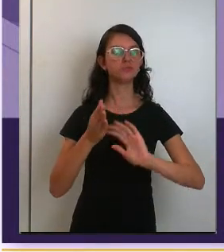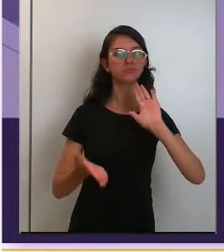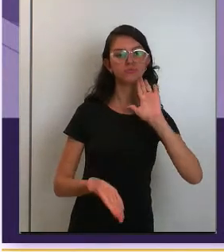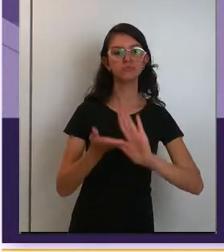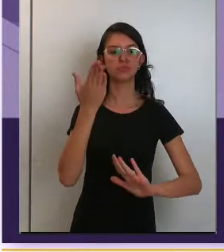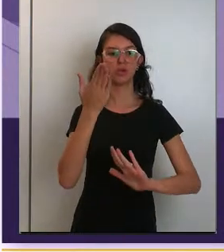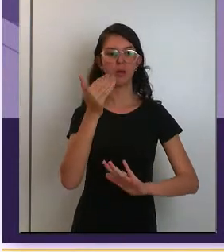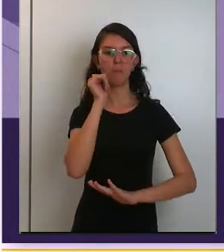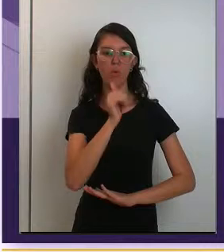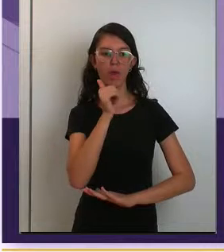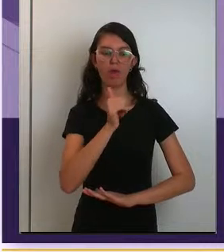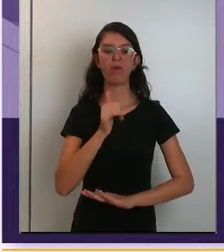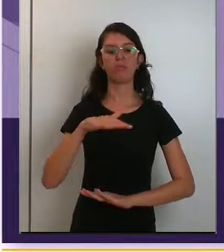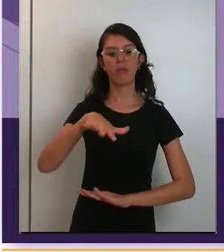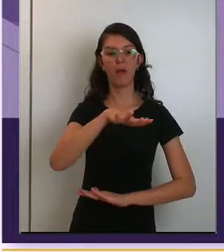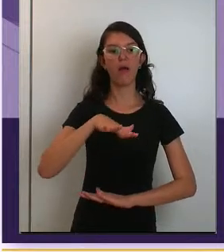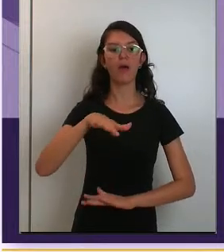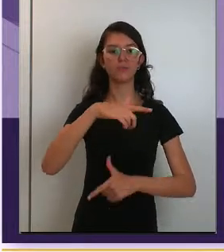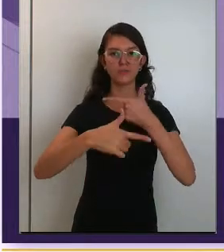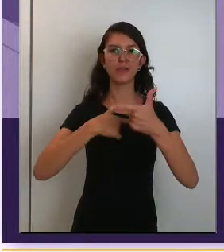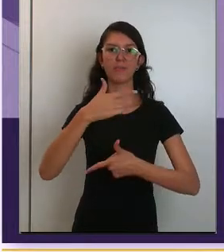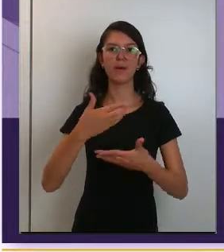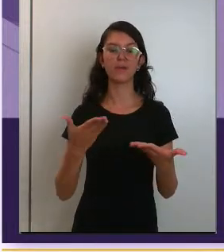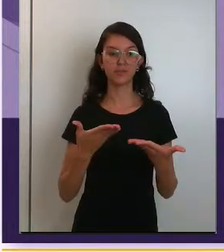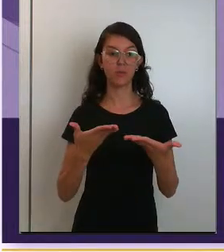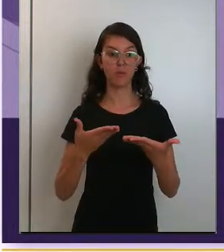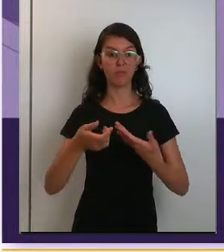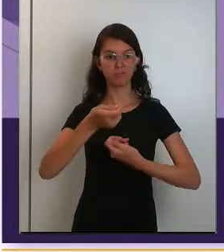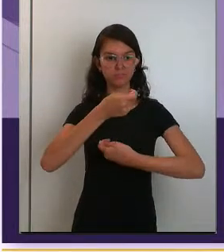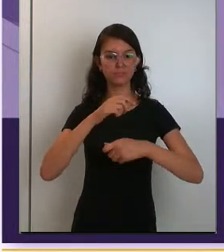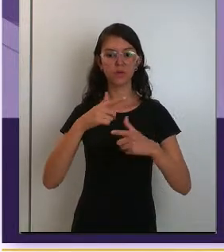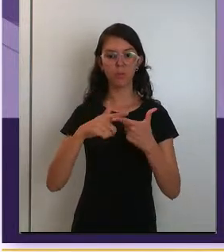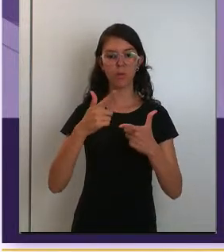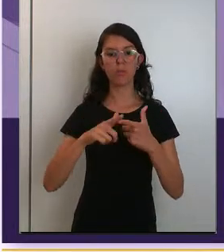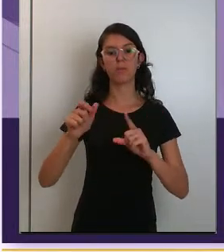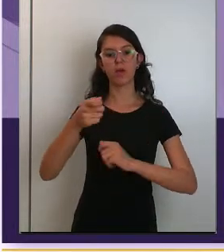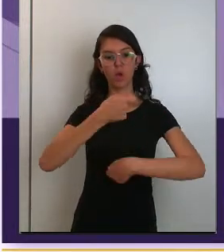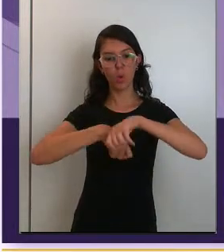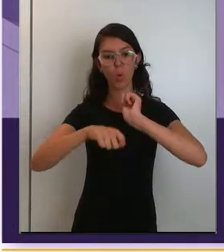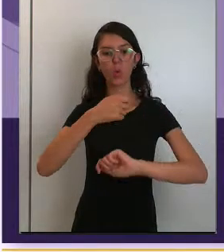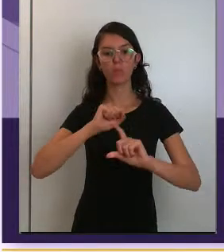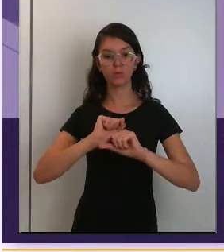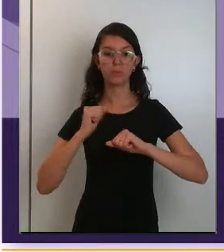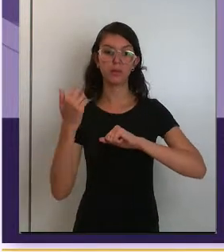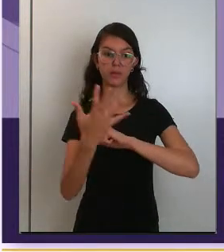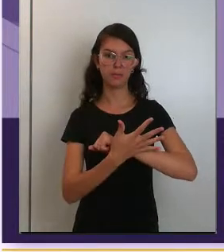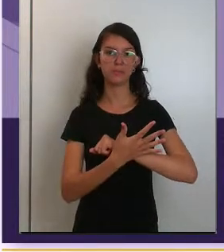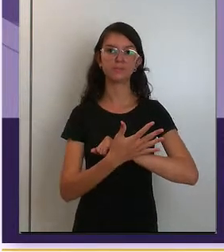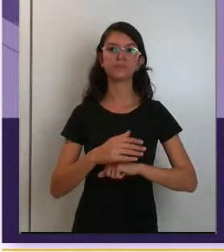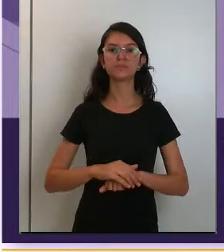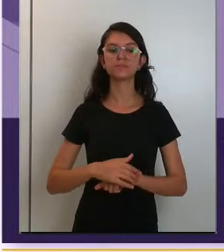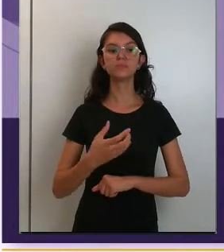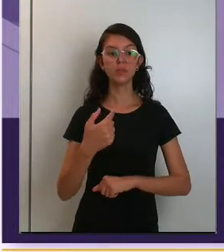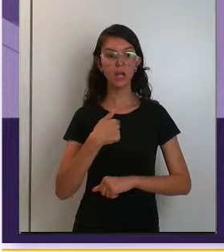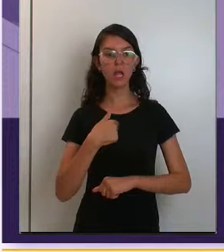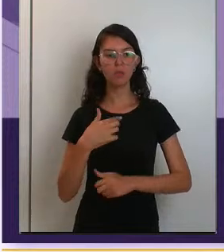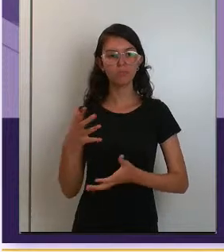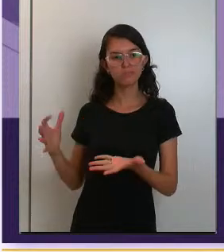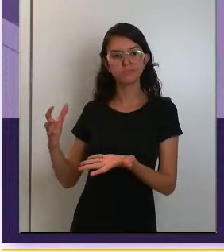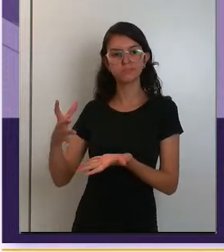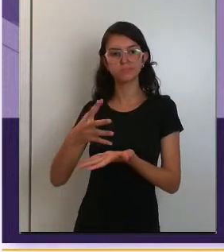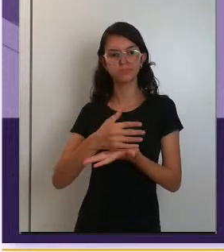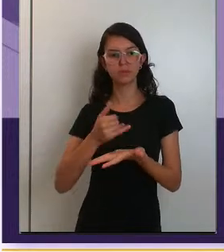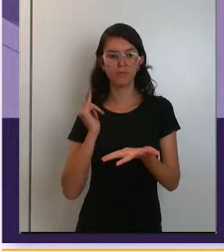crise econômica mundial causada pela pandemia do coronavírus mostra isso muito bem. Eu coletei alguns dados aqui apresentados